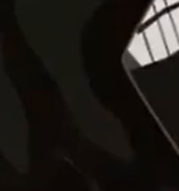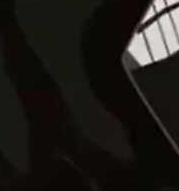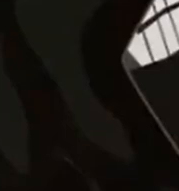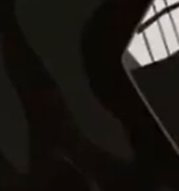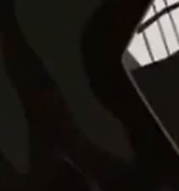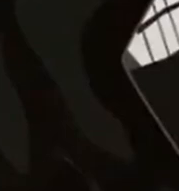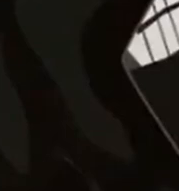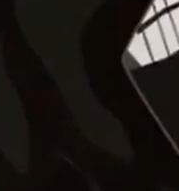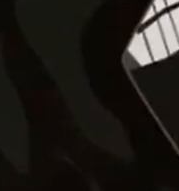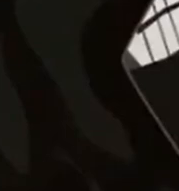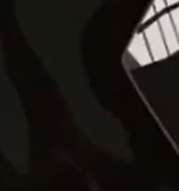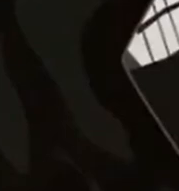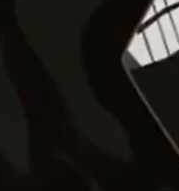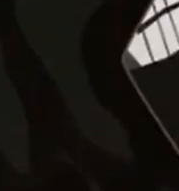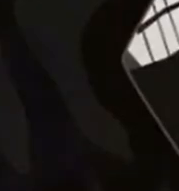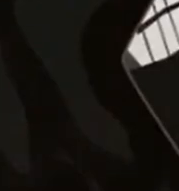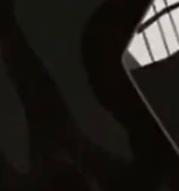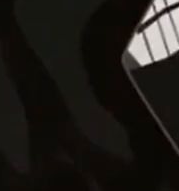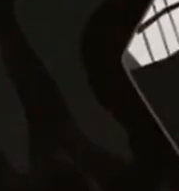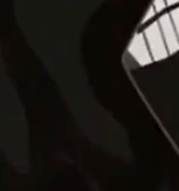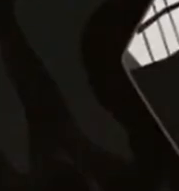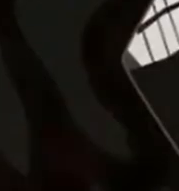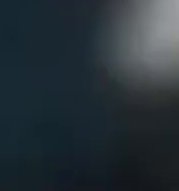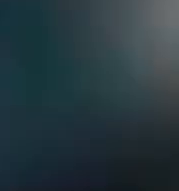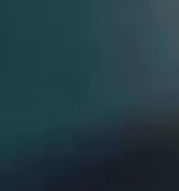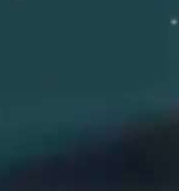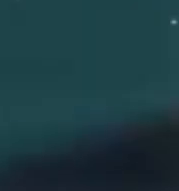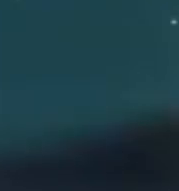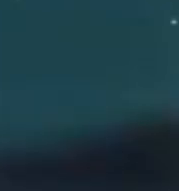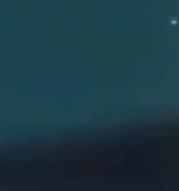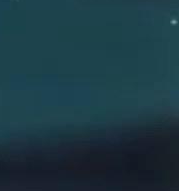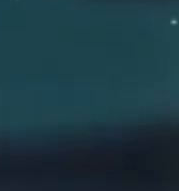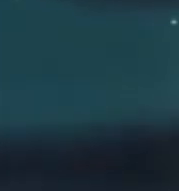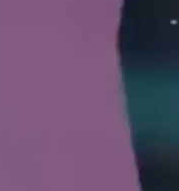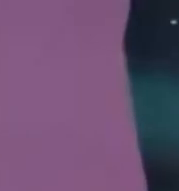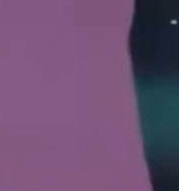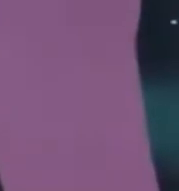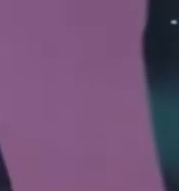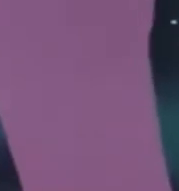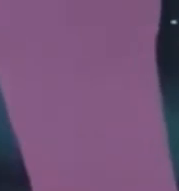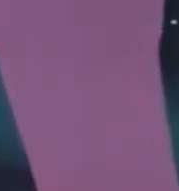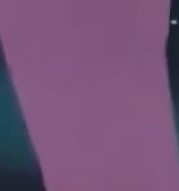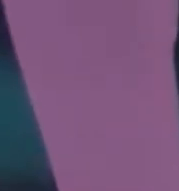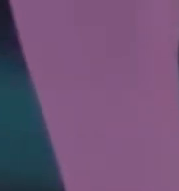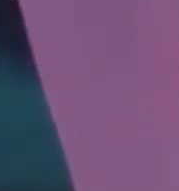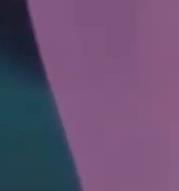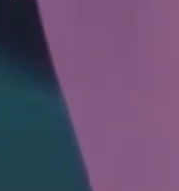Float like a ghost, float, float.